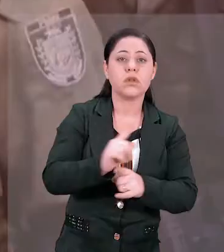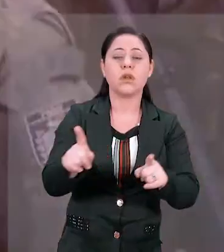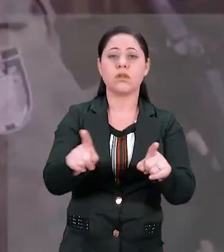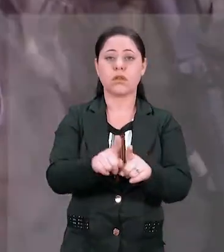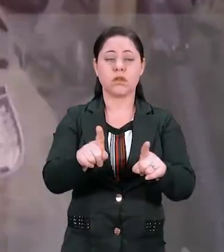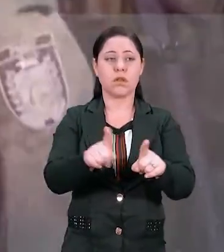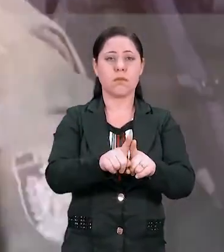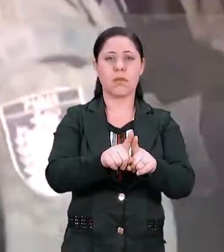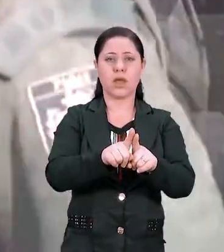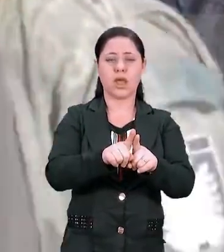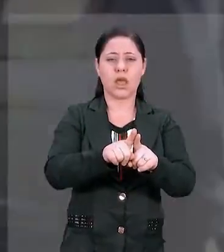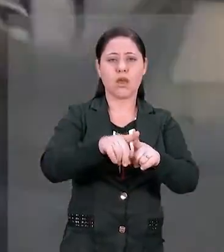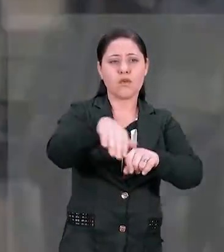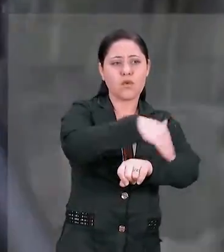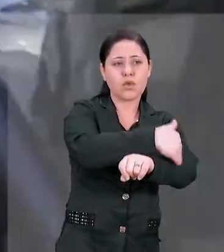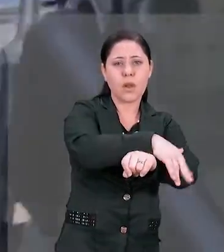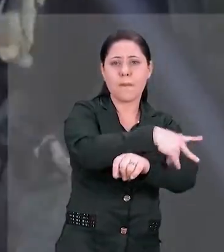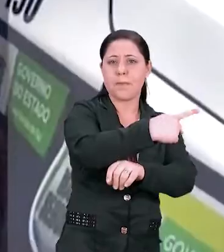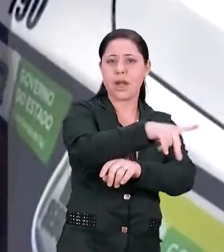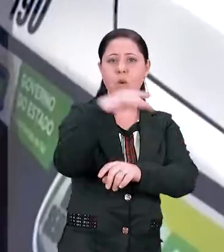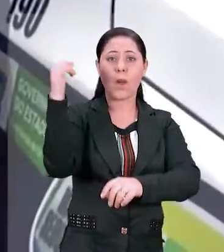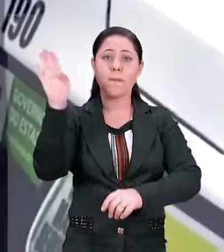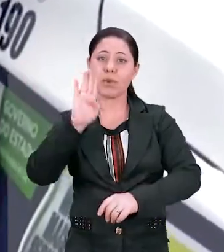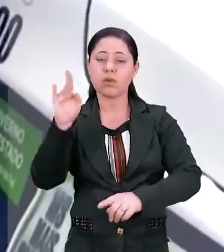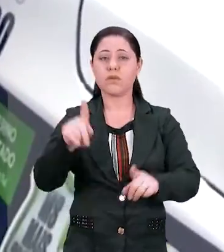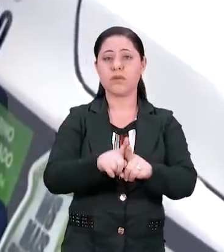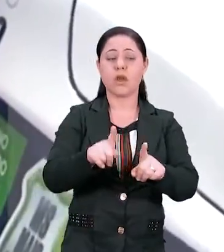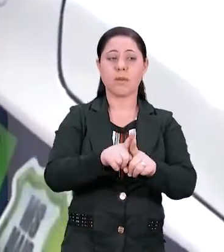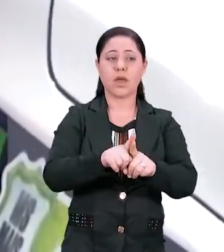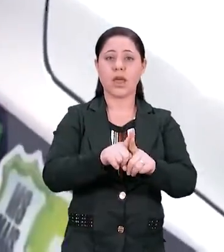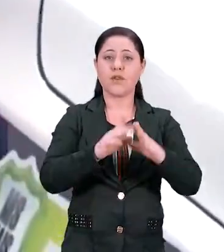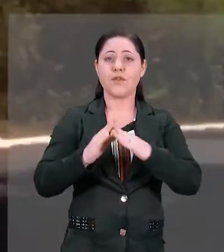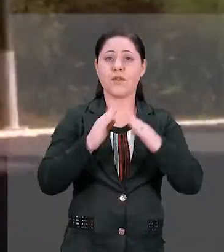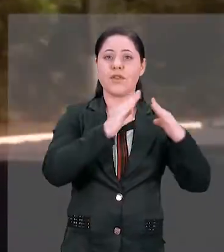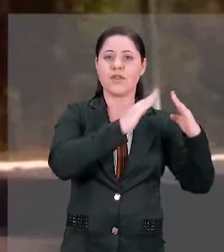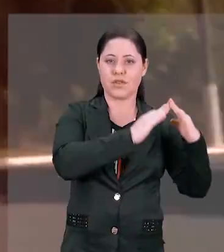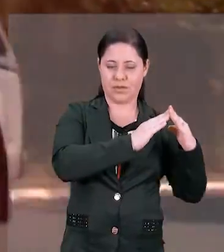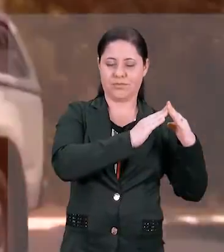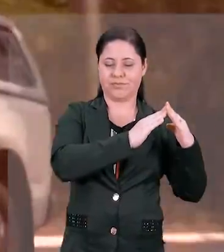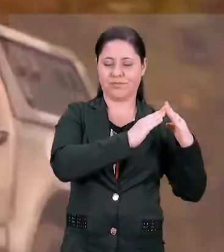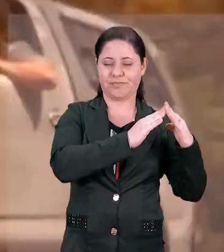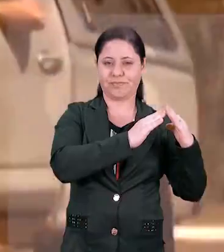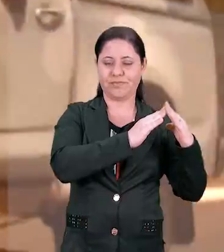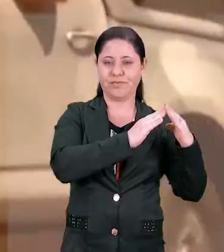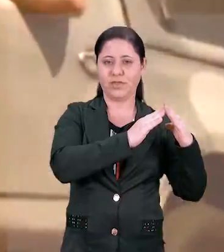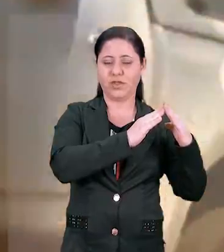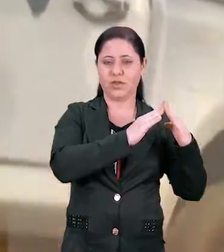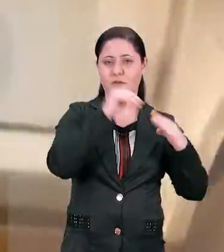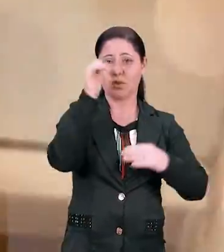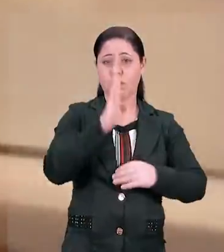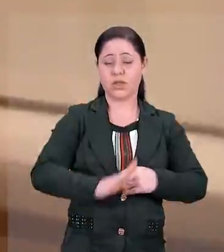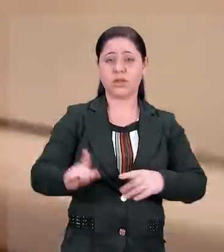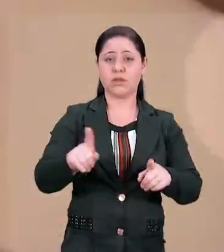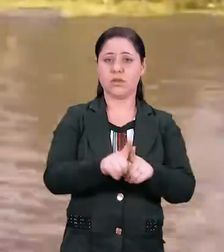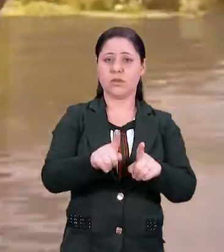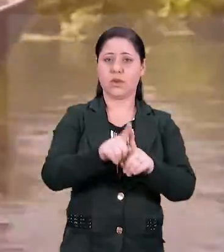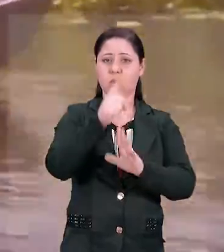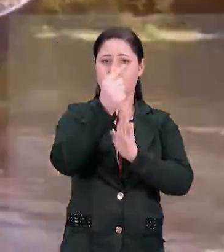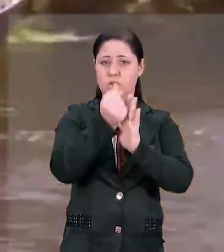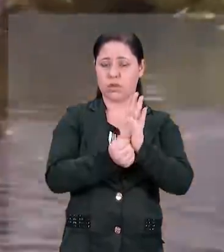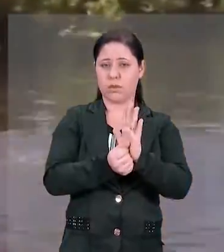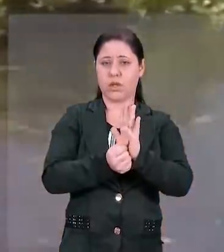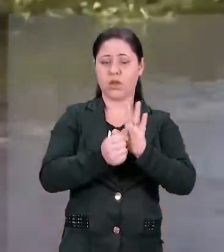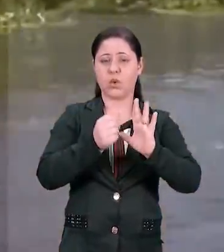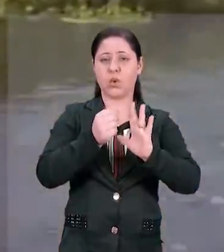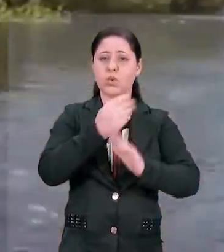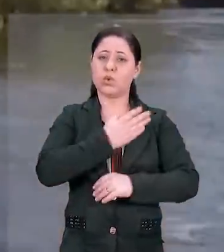quilômetros de fronteira com o Paraguai e a Bolívia, vizinhos a noroeste e sudoeste, e com um orçamento da União de